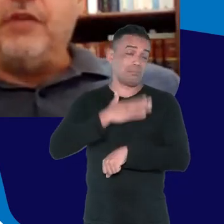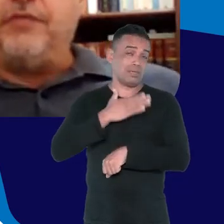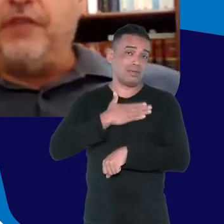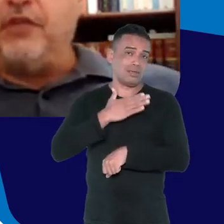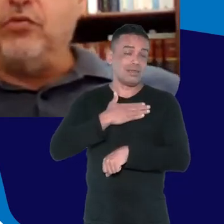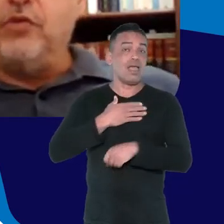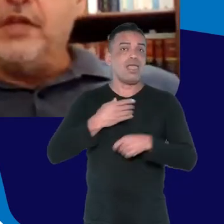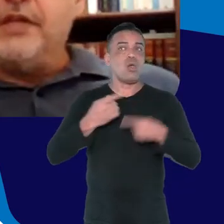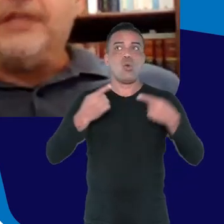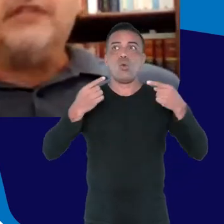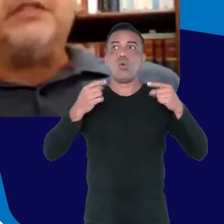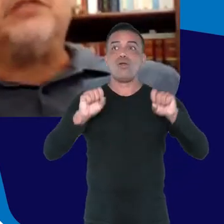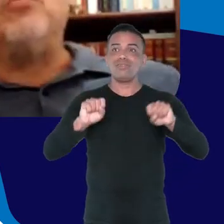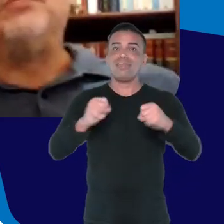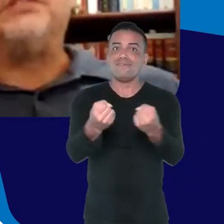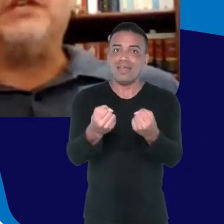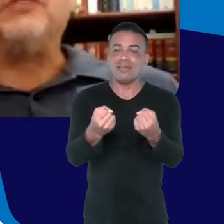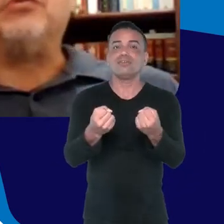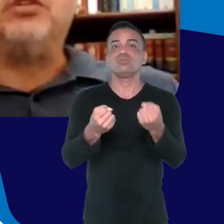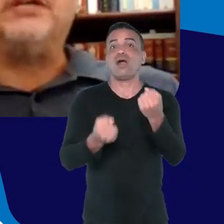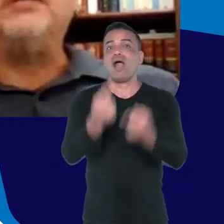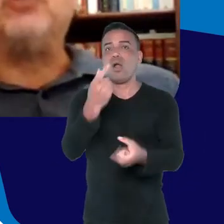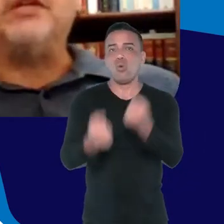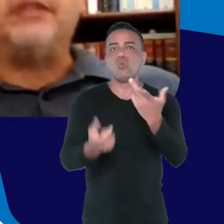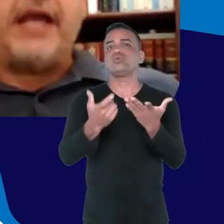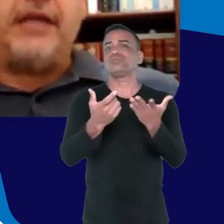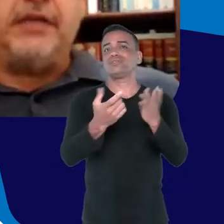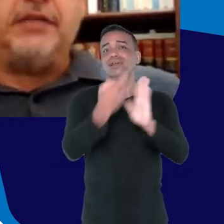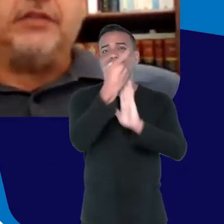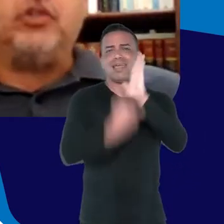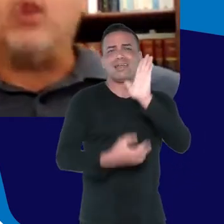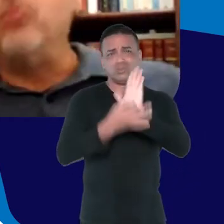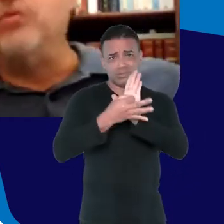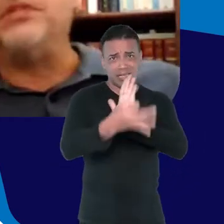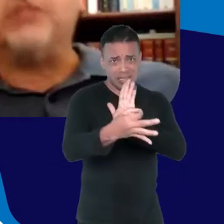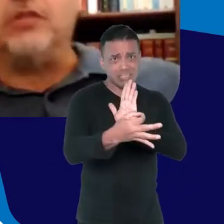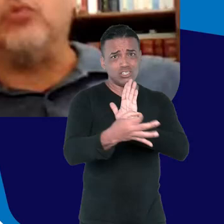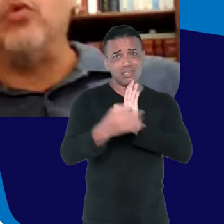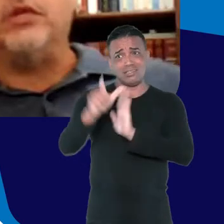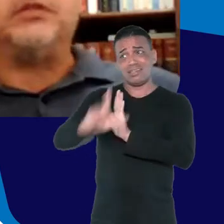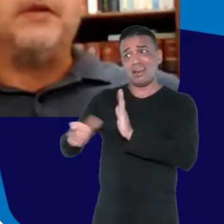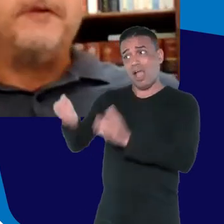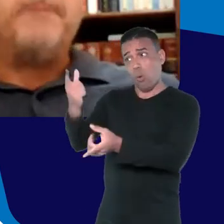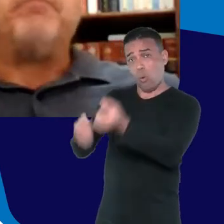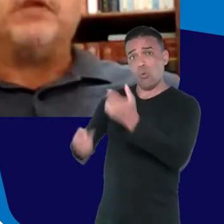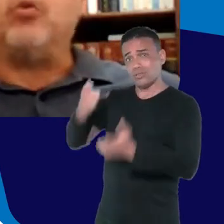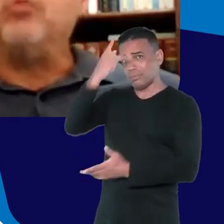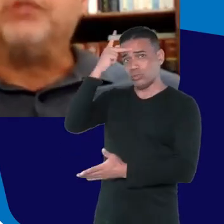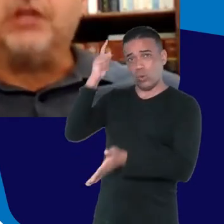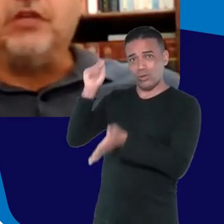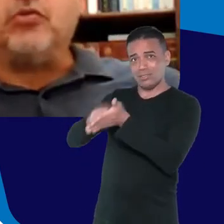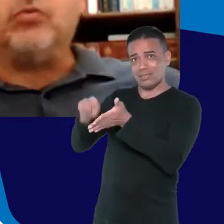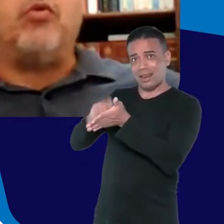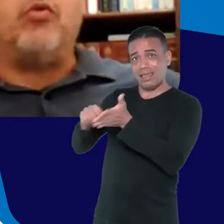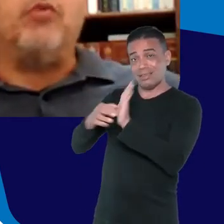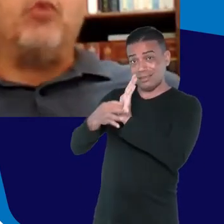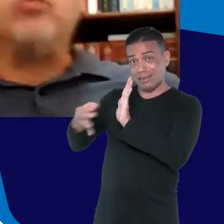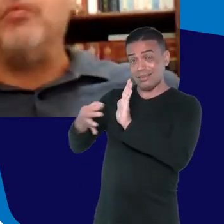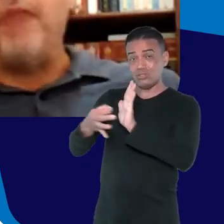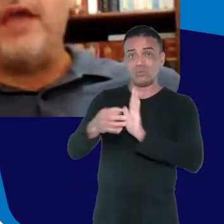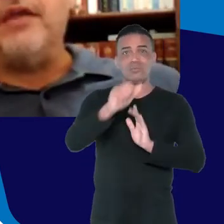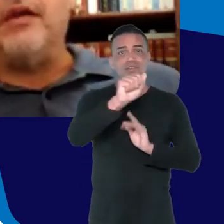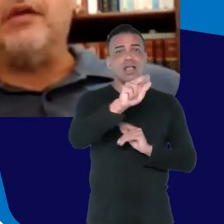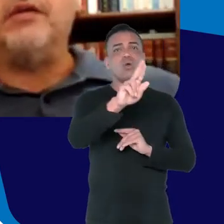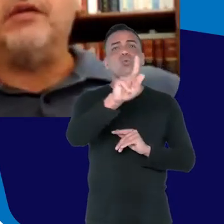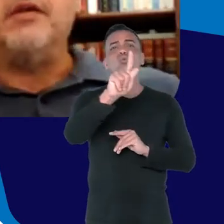eu defendo que existem alguns textos de crítica literária de alguns escritores de alguns críticos, como